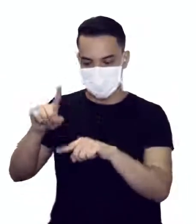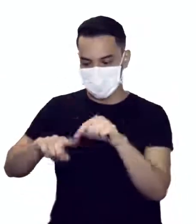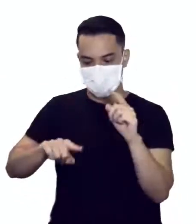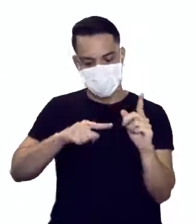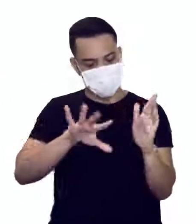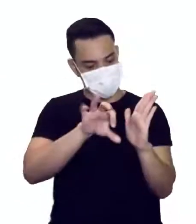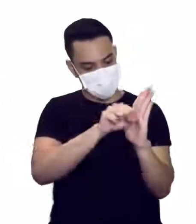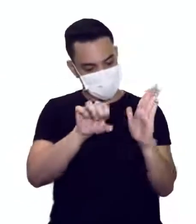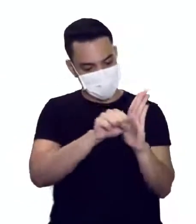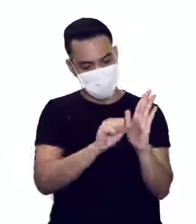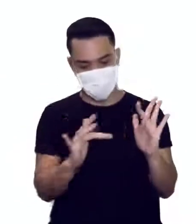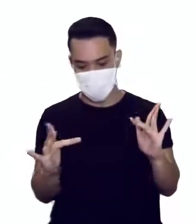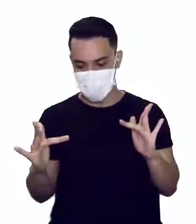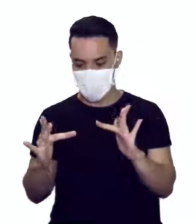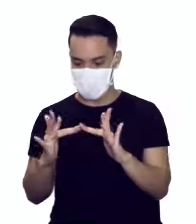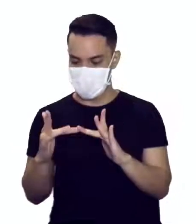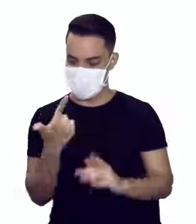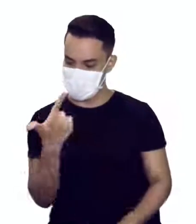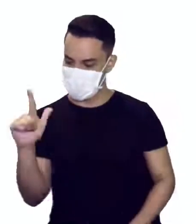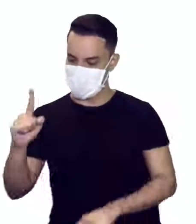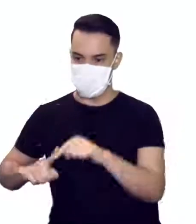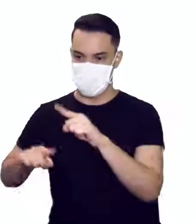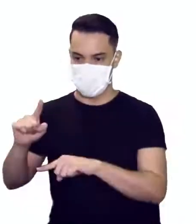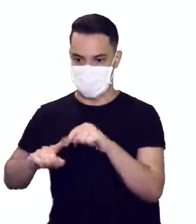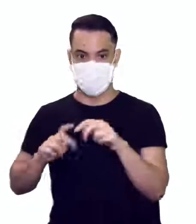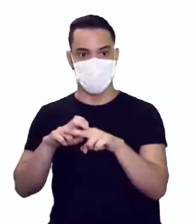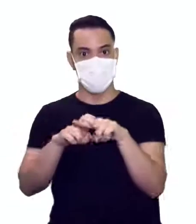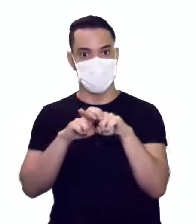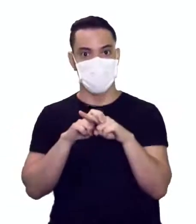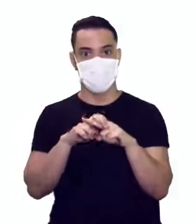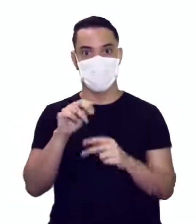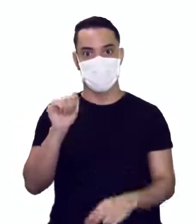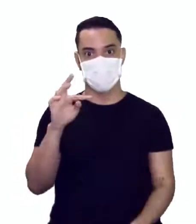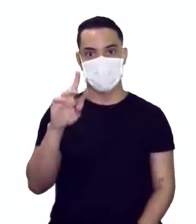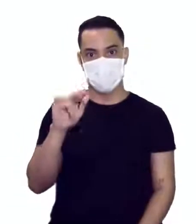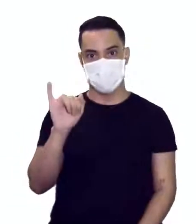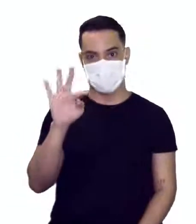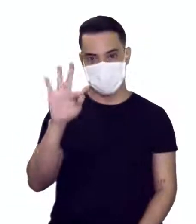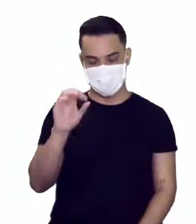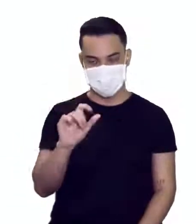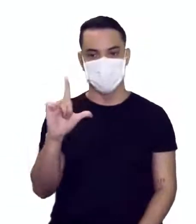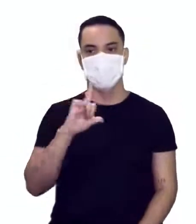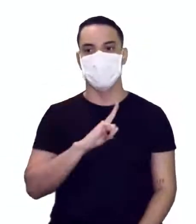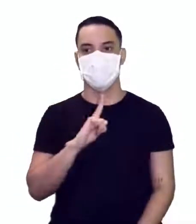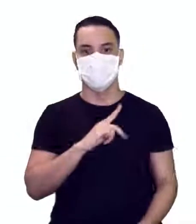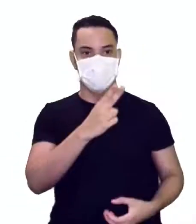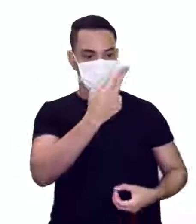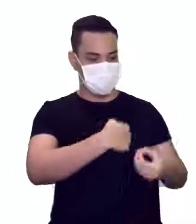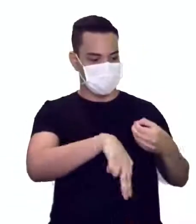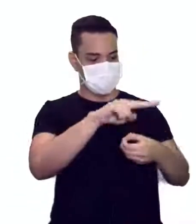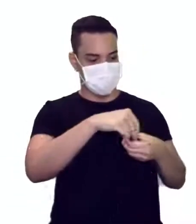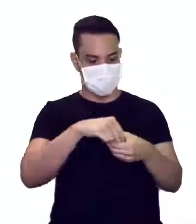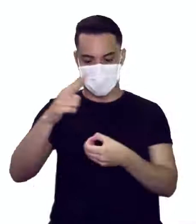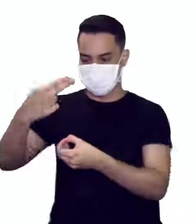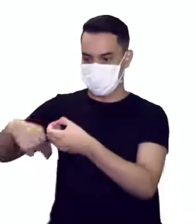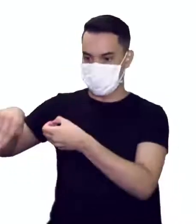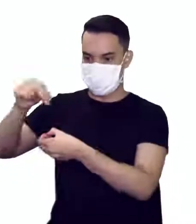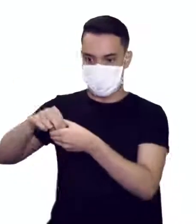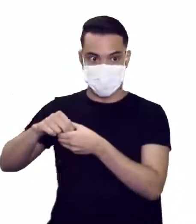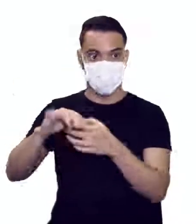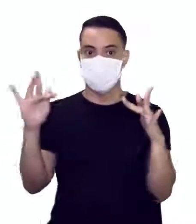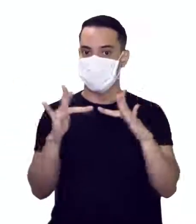entra em contato com outro corpo. Então, lá no atrito, eu tenho dois eletricamente neutros.